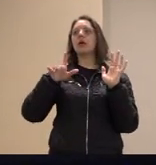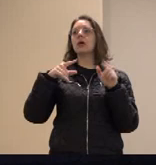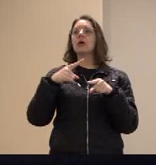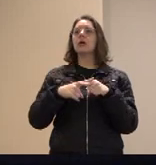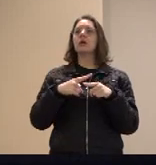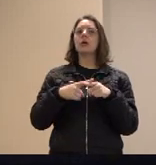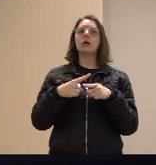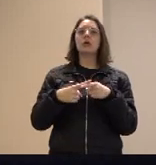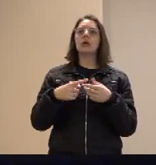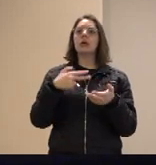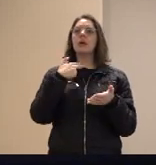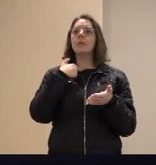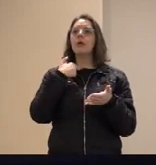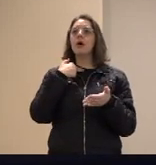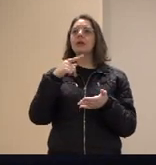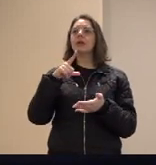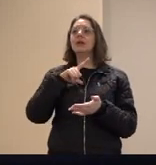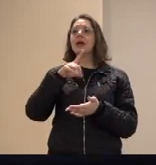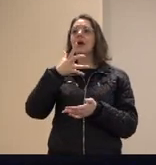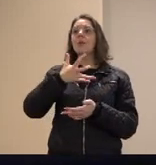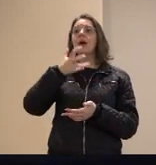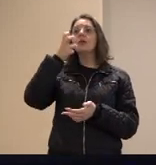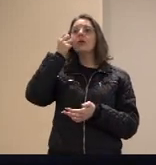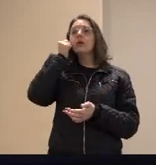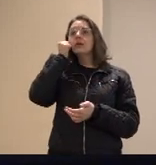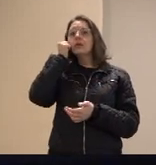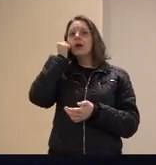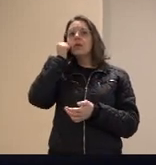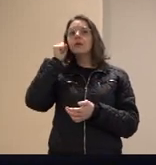ter havido uma adoção e uma devolução.